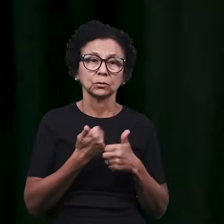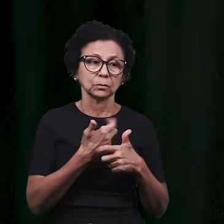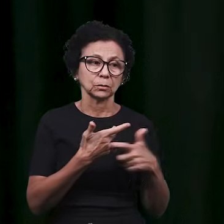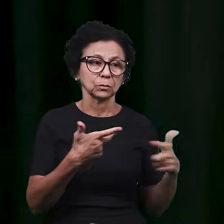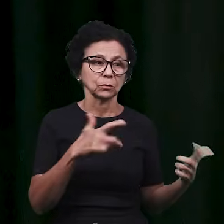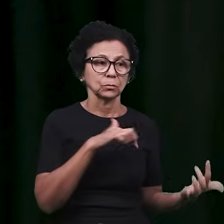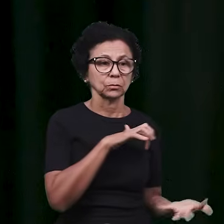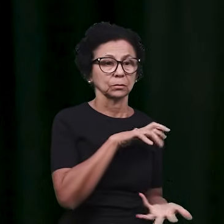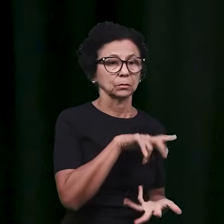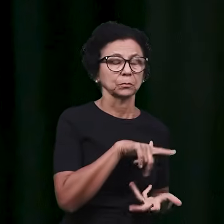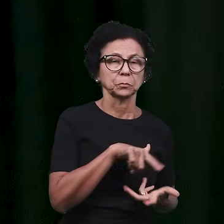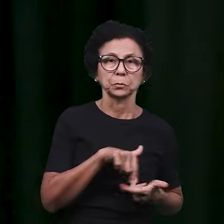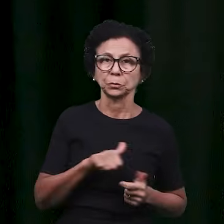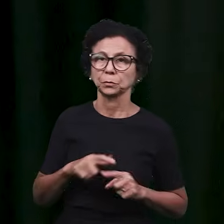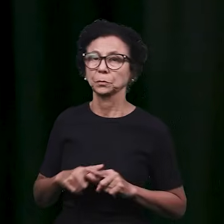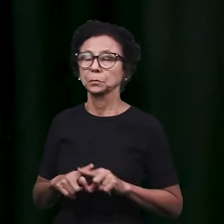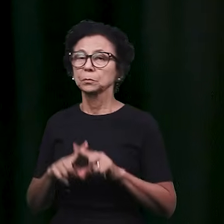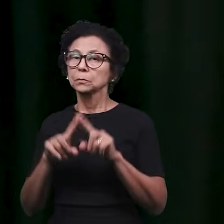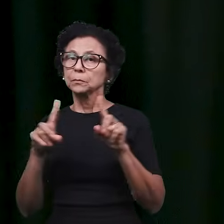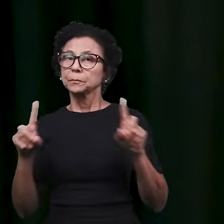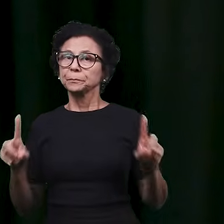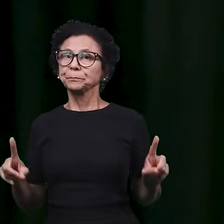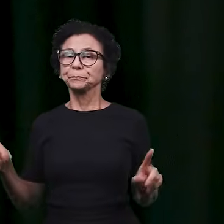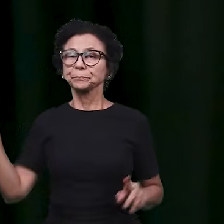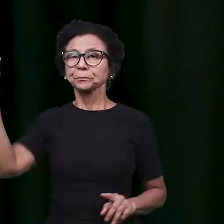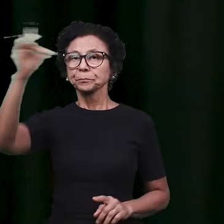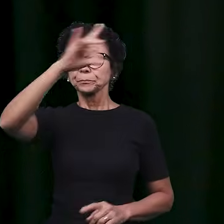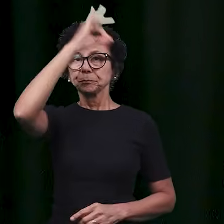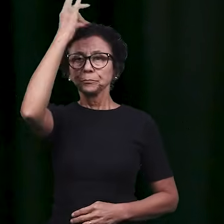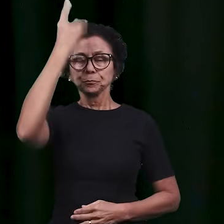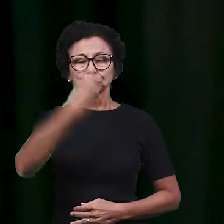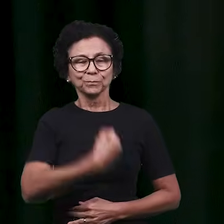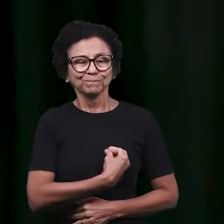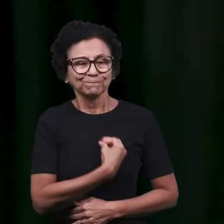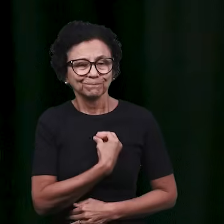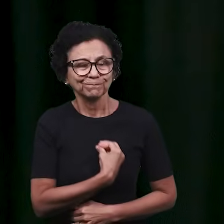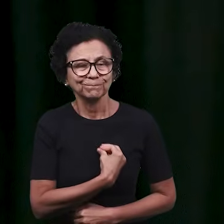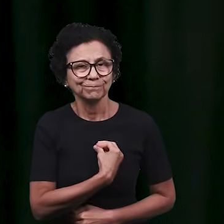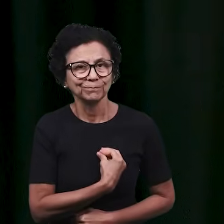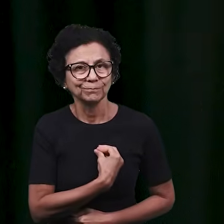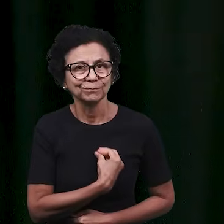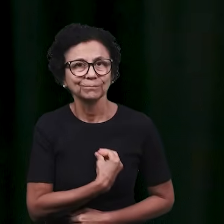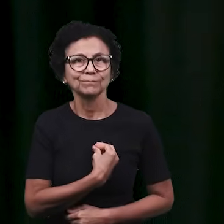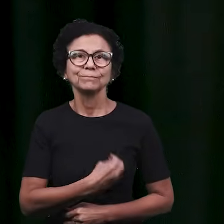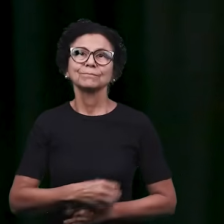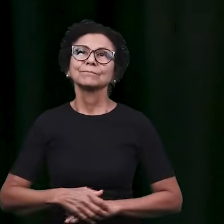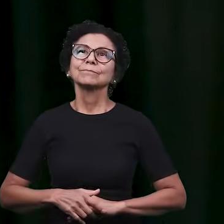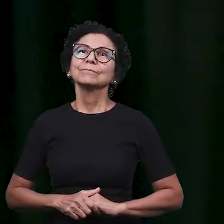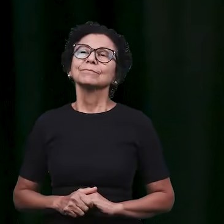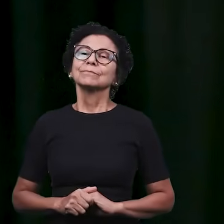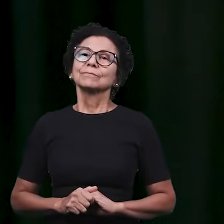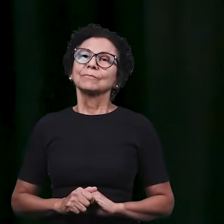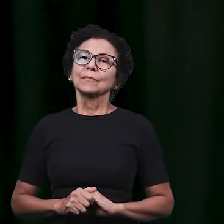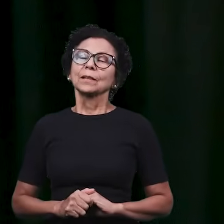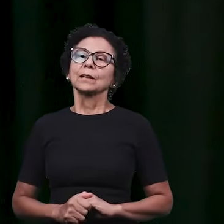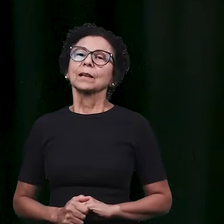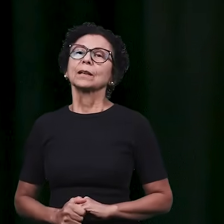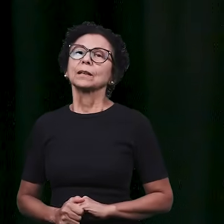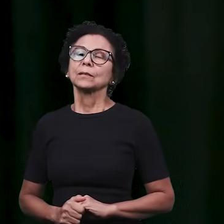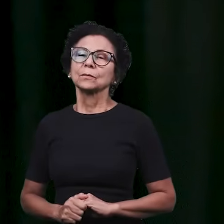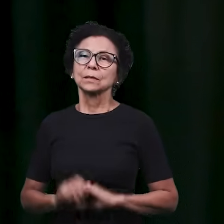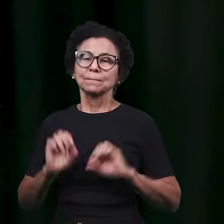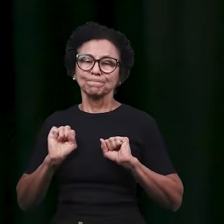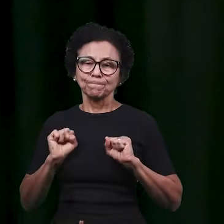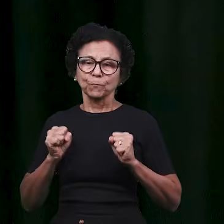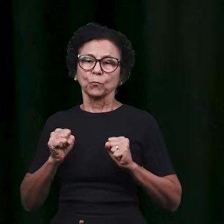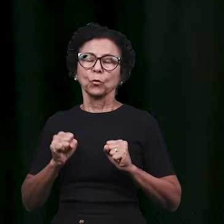carnais. Mas quando você se enche do Espírito Santo, o Espírito Santo é o que te vivifica.